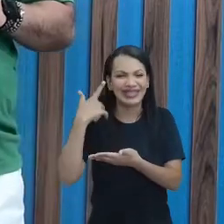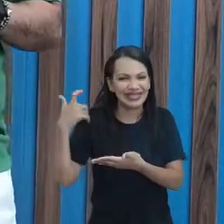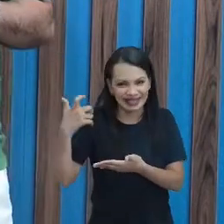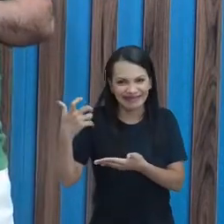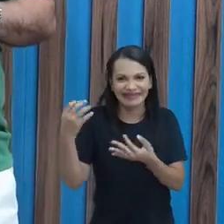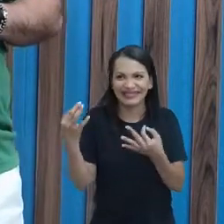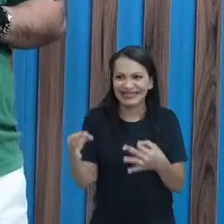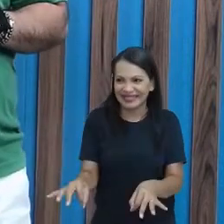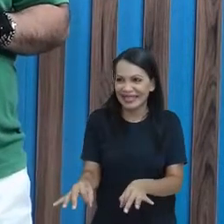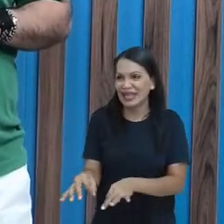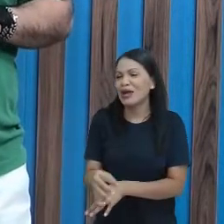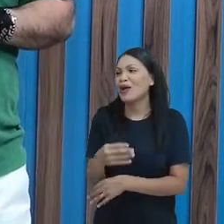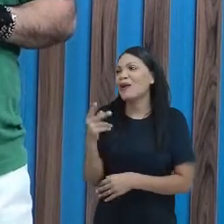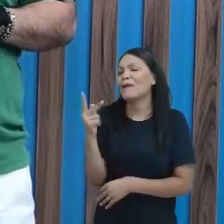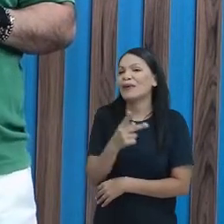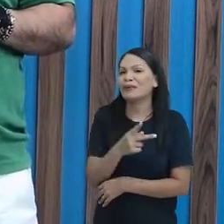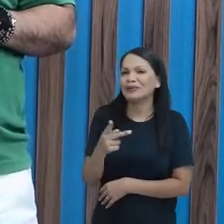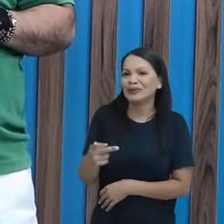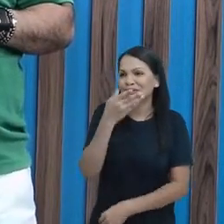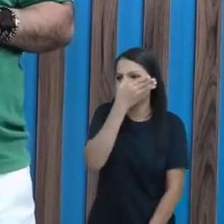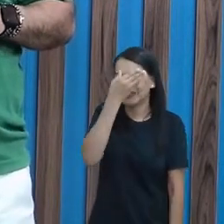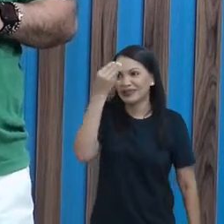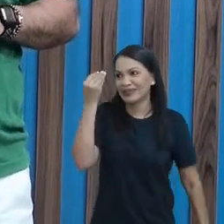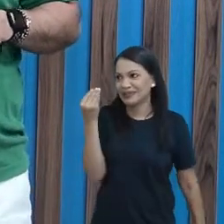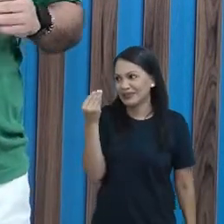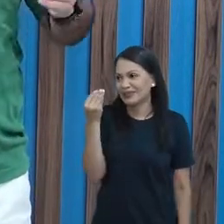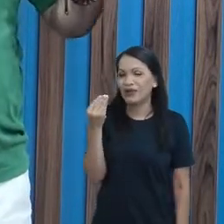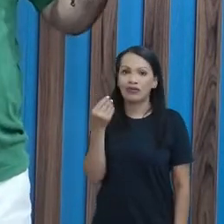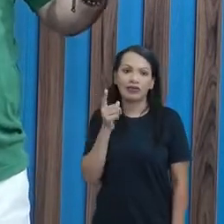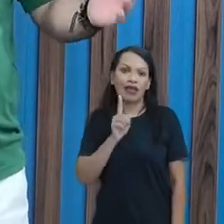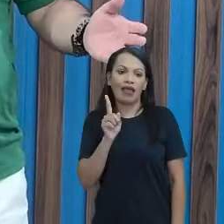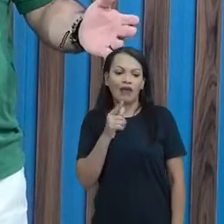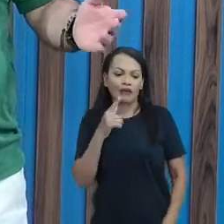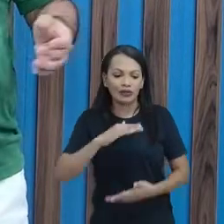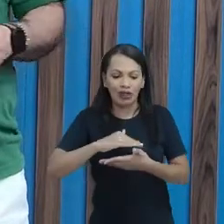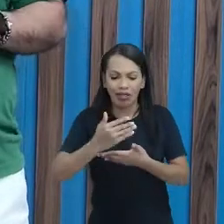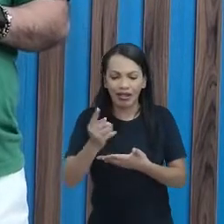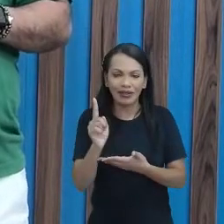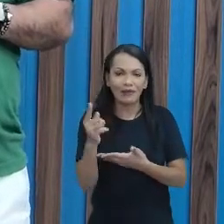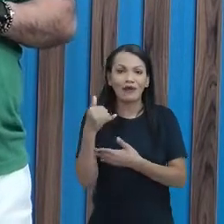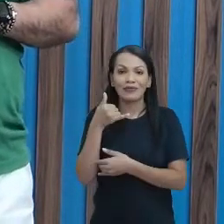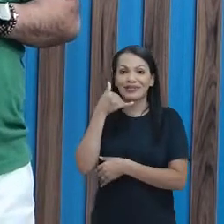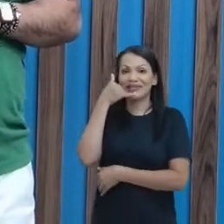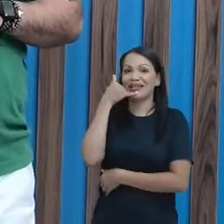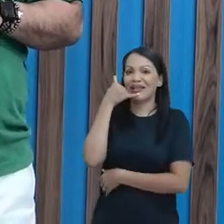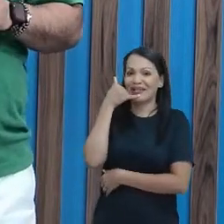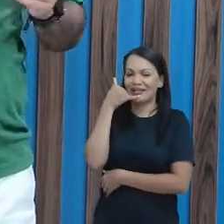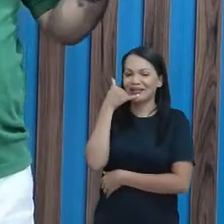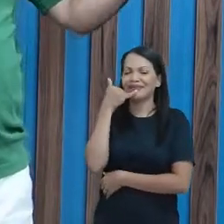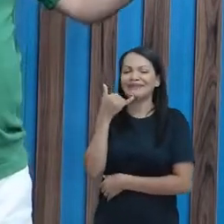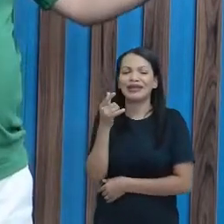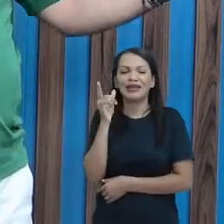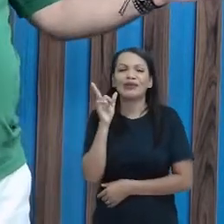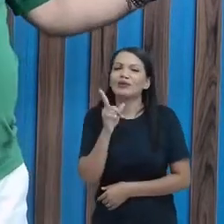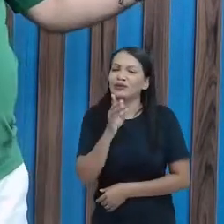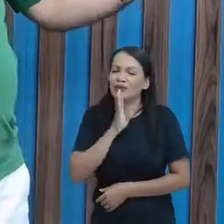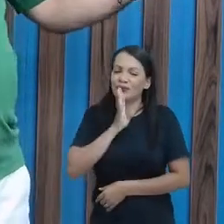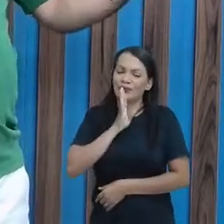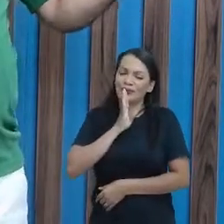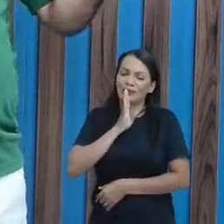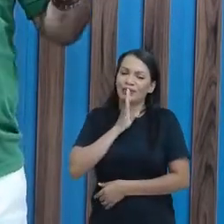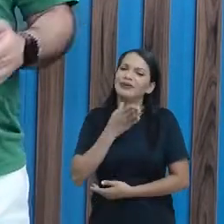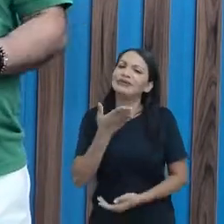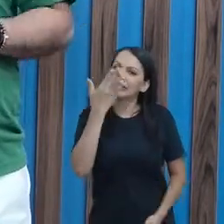Certo, o professor esqueceu de botar o celular no silencioso. Acontece. Então, quem sabe faz ao vivo,